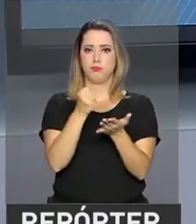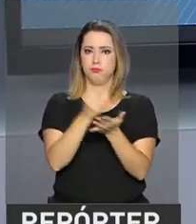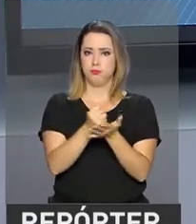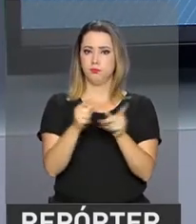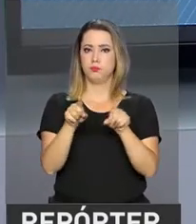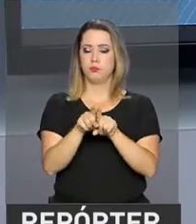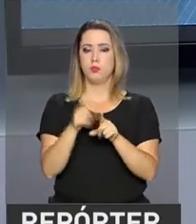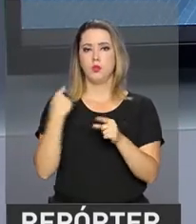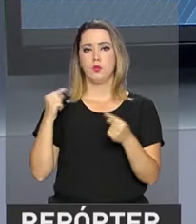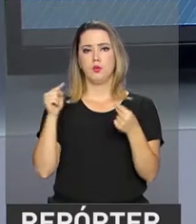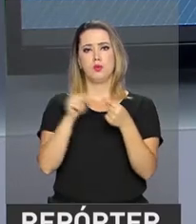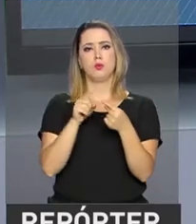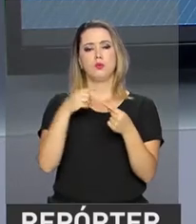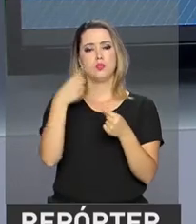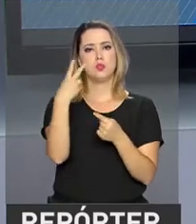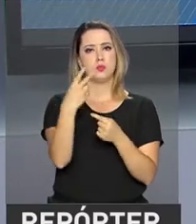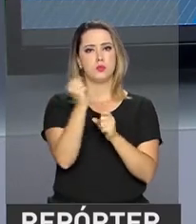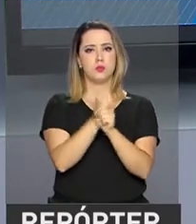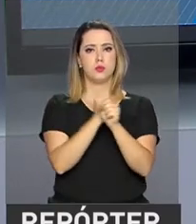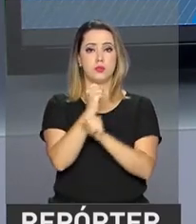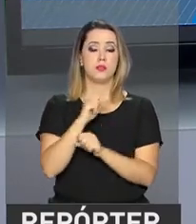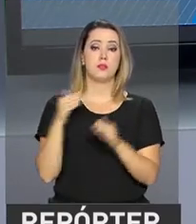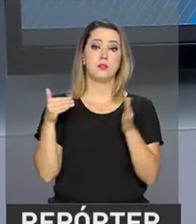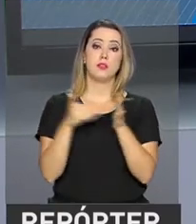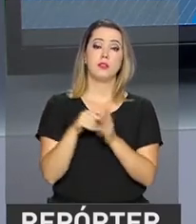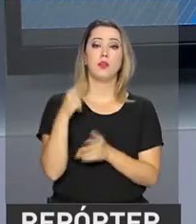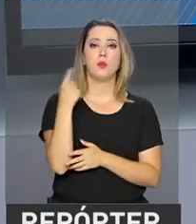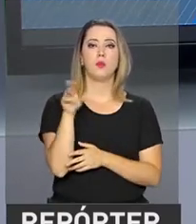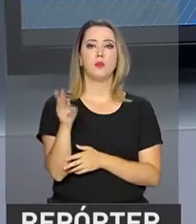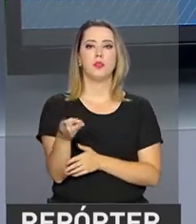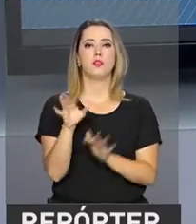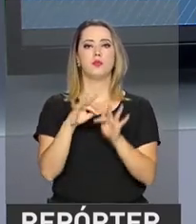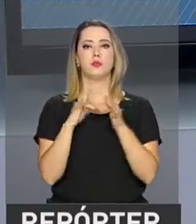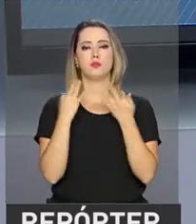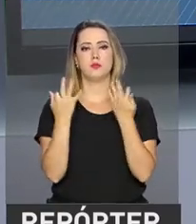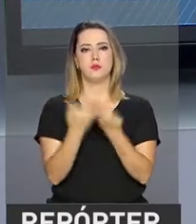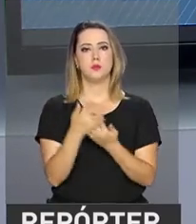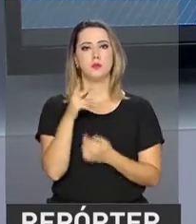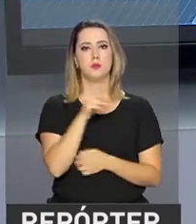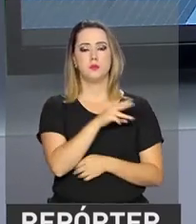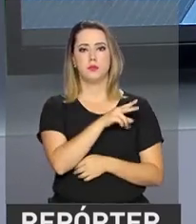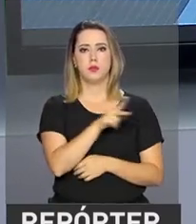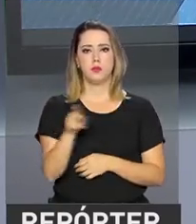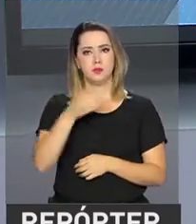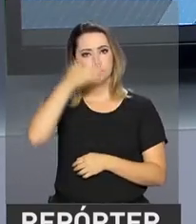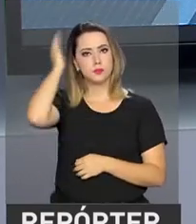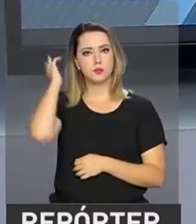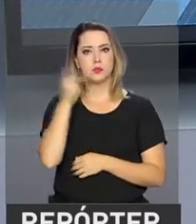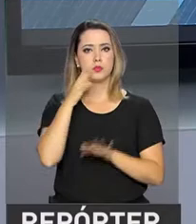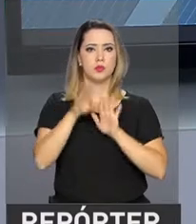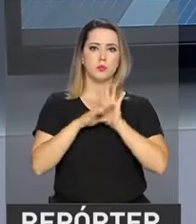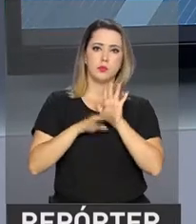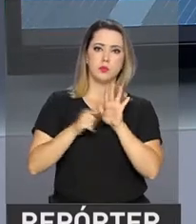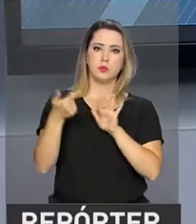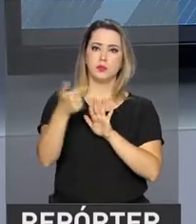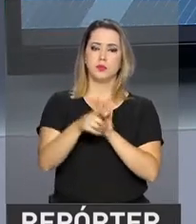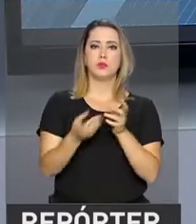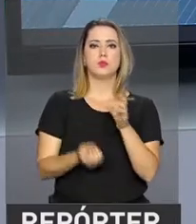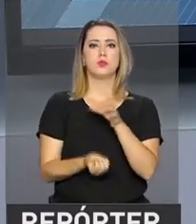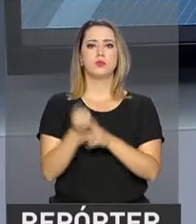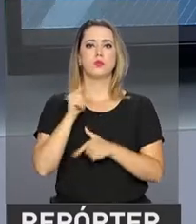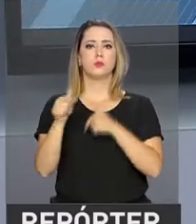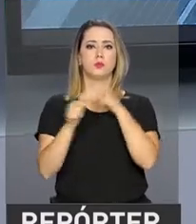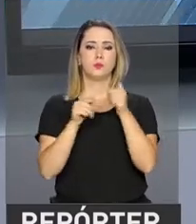meta é atender nos próximos dois anos até 1 milhão de famílias segundo o presidente michel temer o plano é mais uma forma de gerar